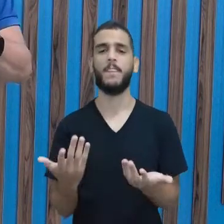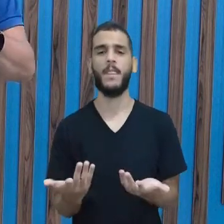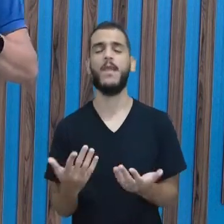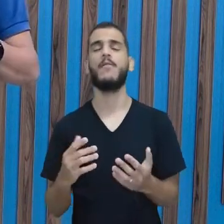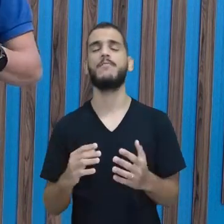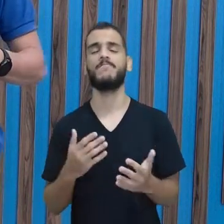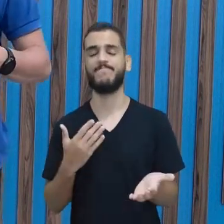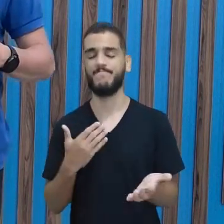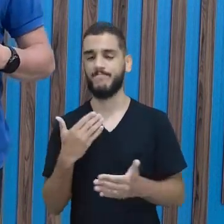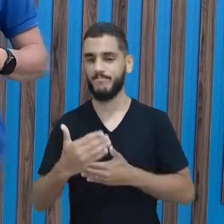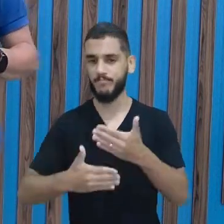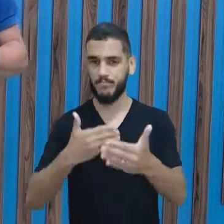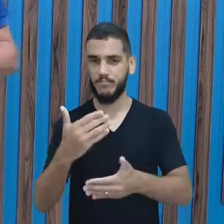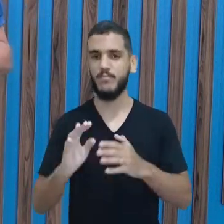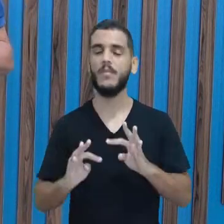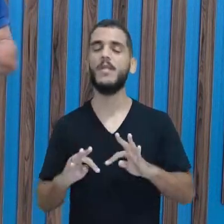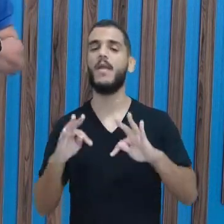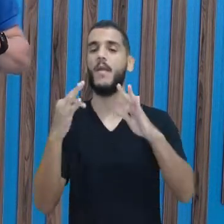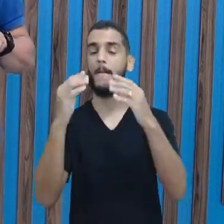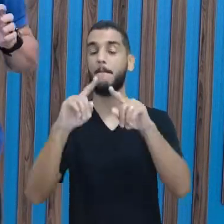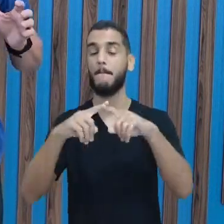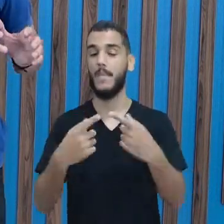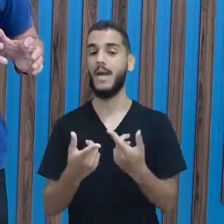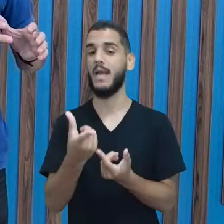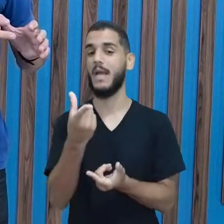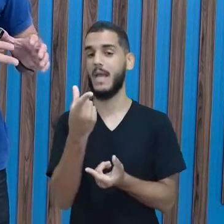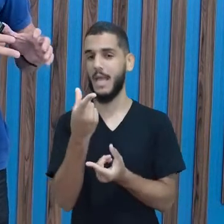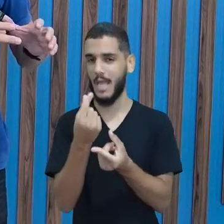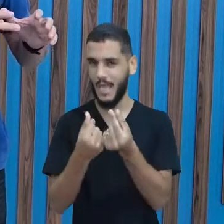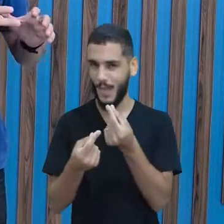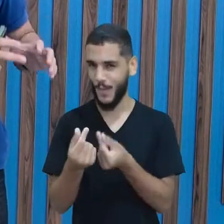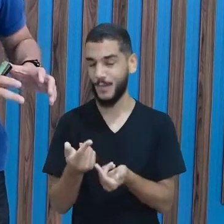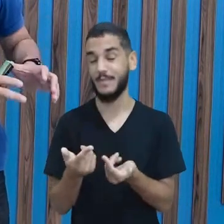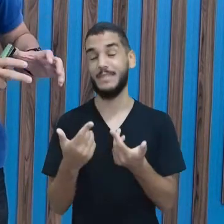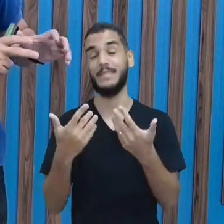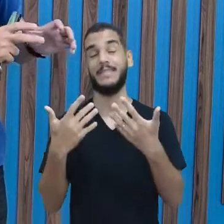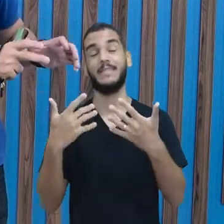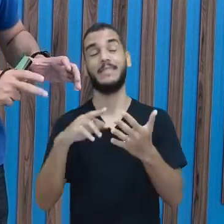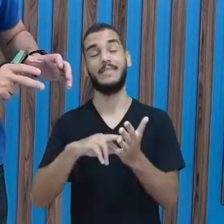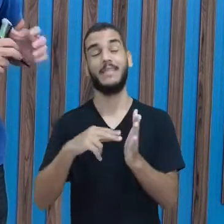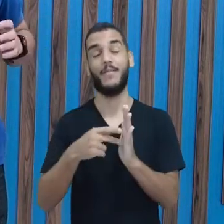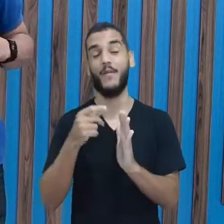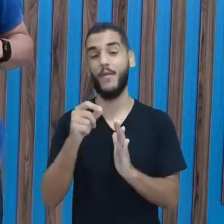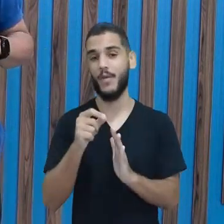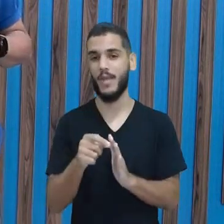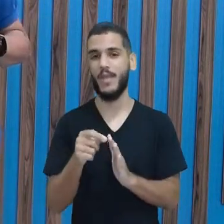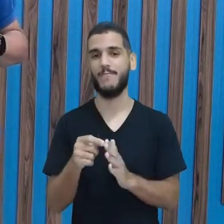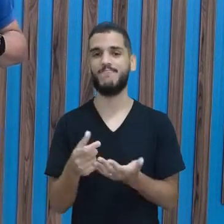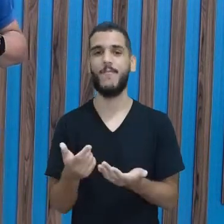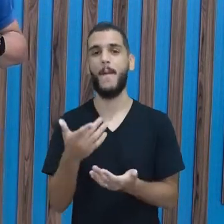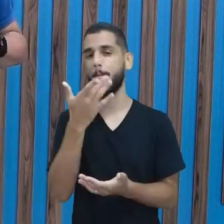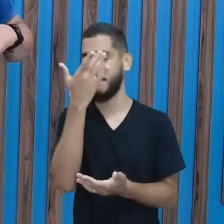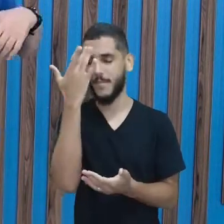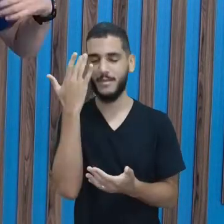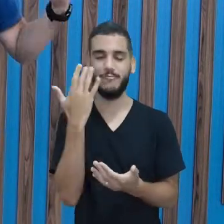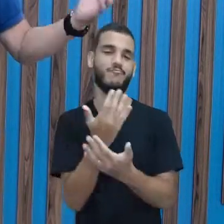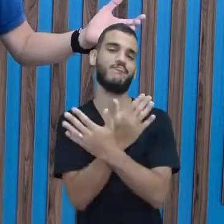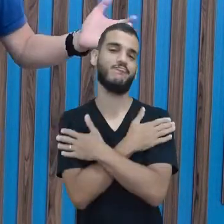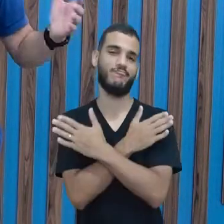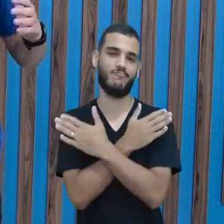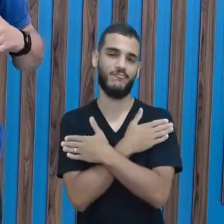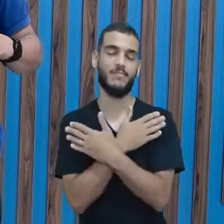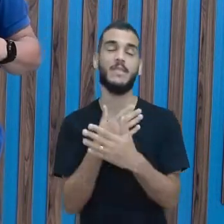No entanto, do ponto de vista econômico, ela tem diminuído muito os postos de trabalho no campo. Então, por isso,